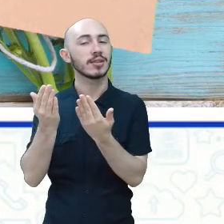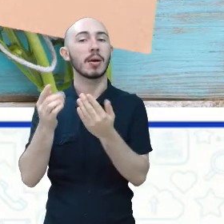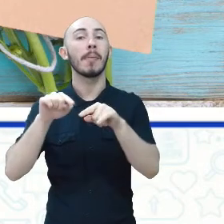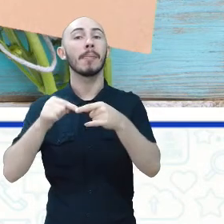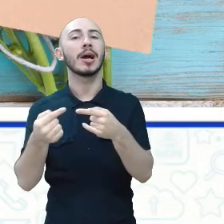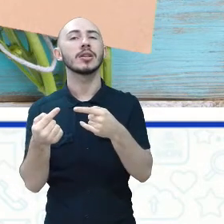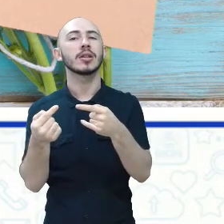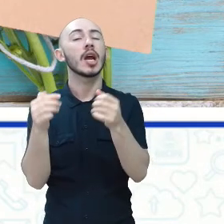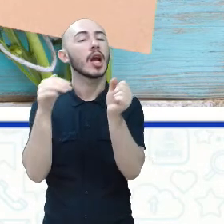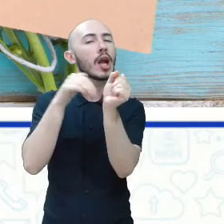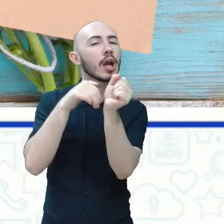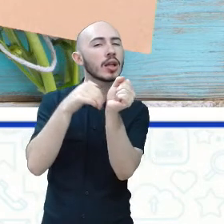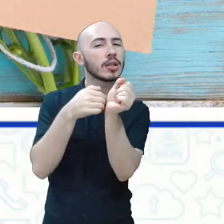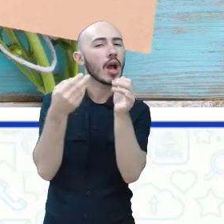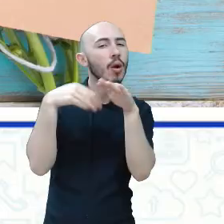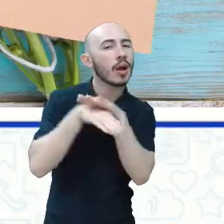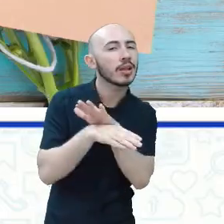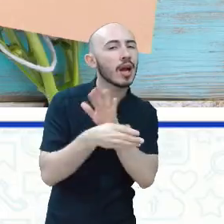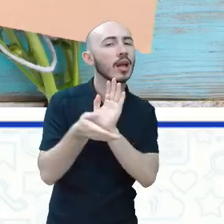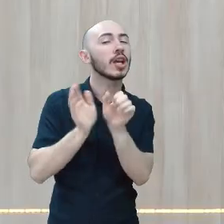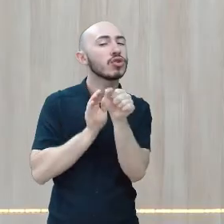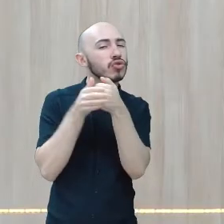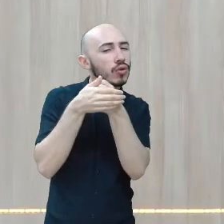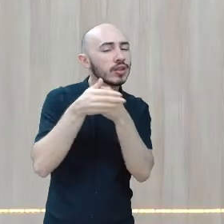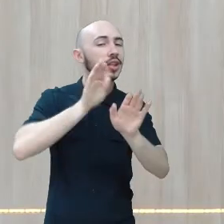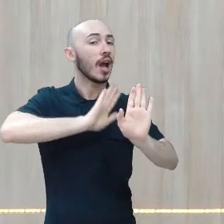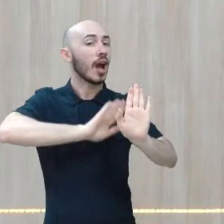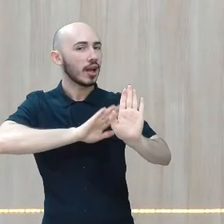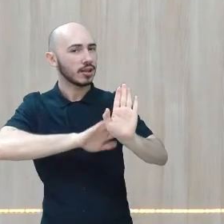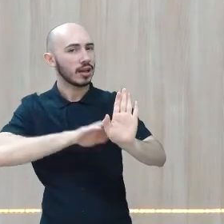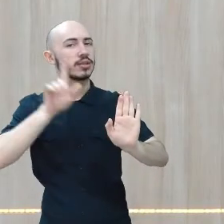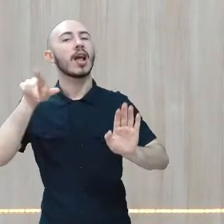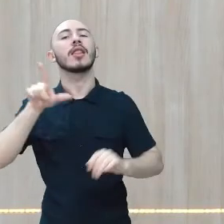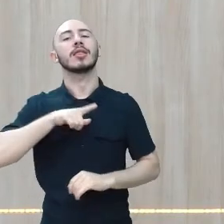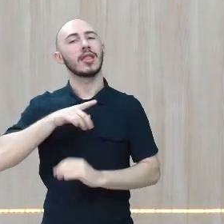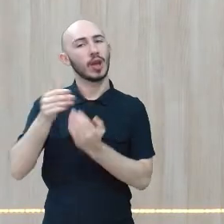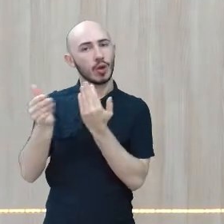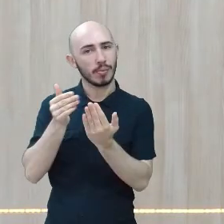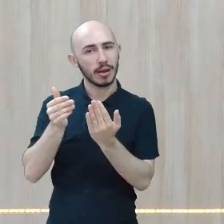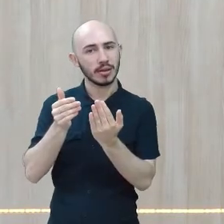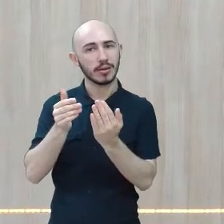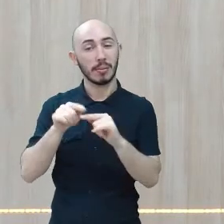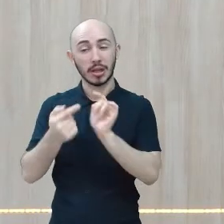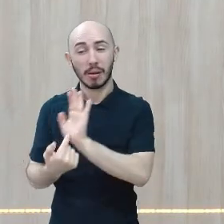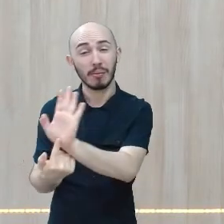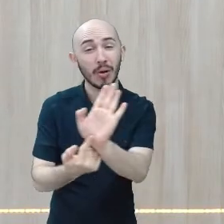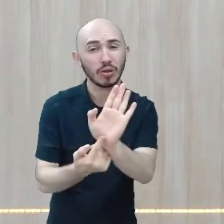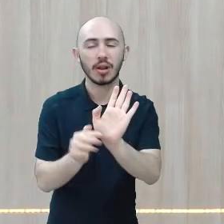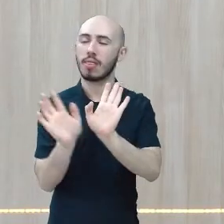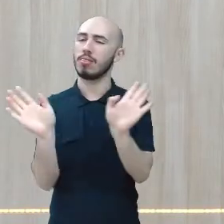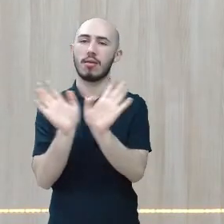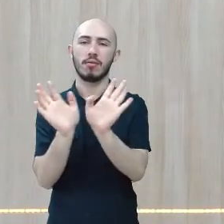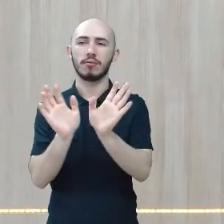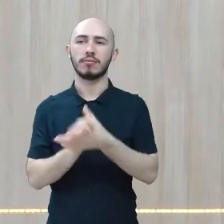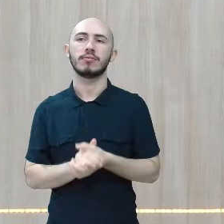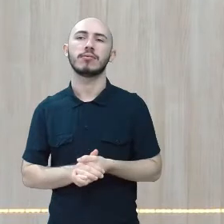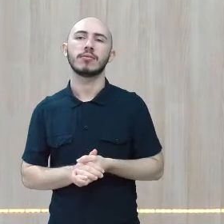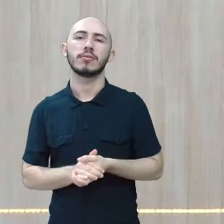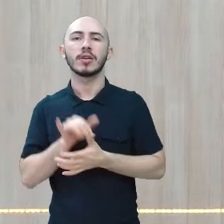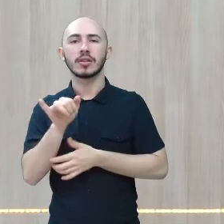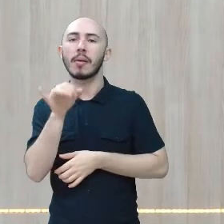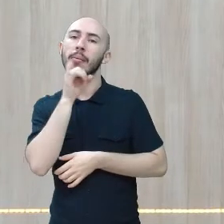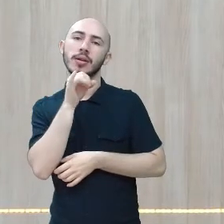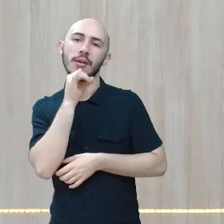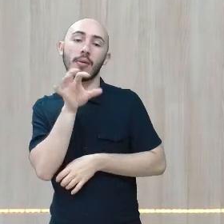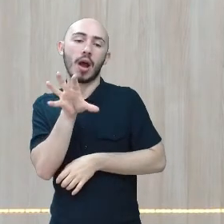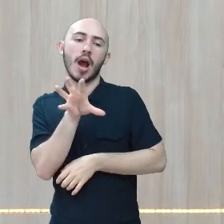uma comparação, mas ela é implícita. Quando eu digo assim, o amor é o motor do carro. Então, eu